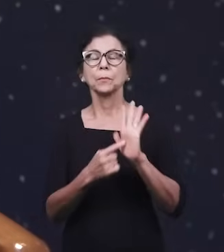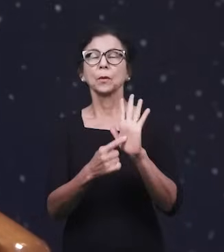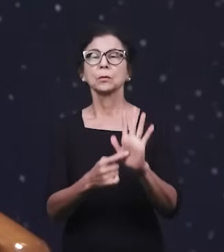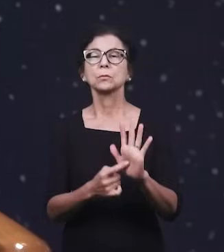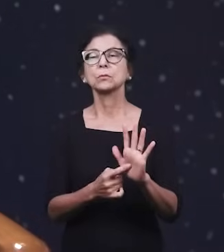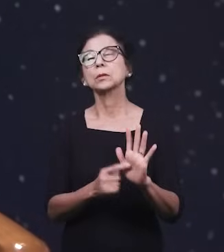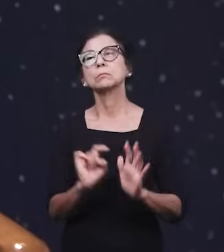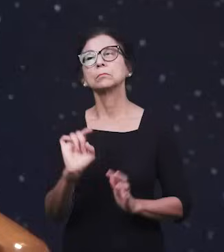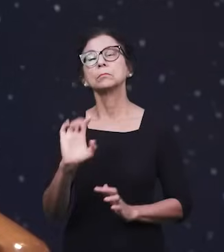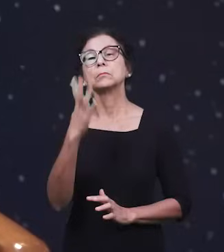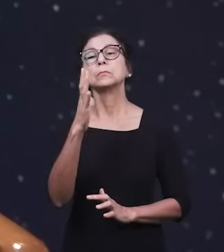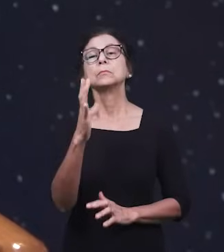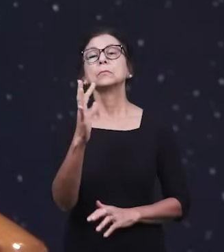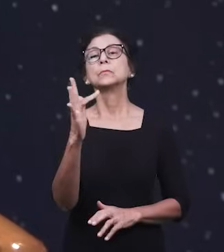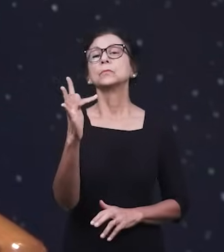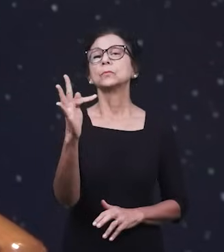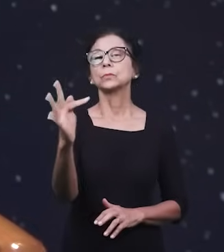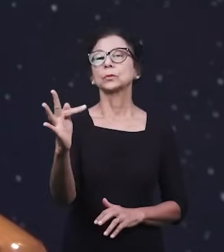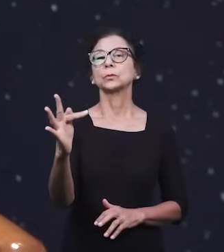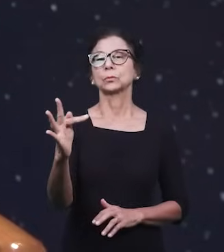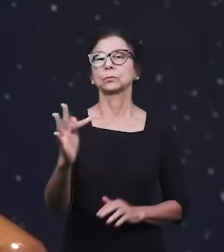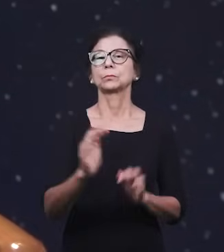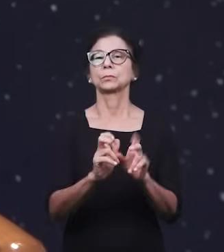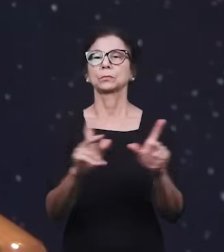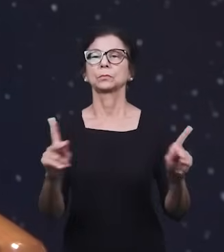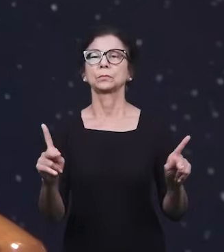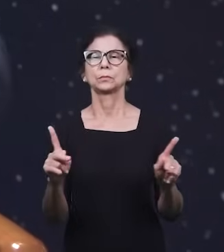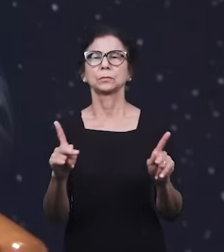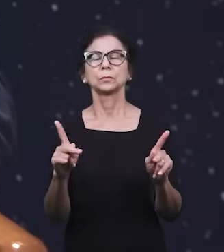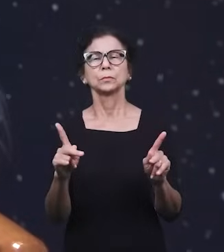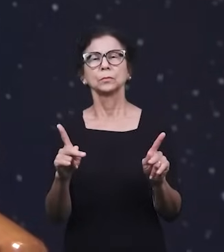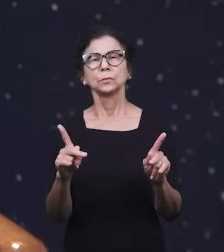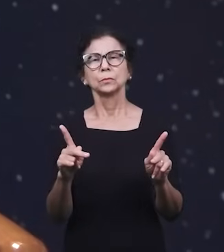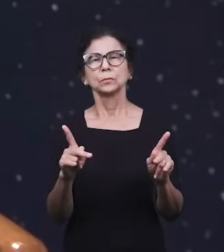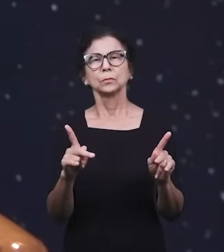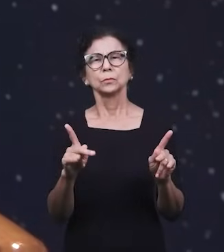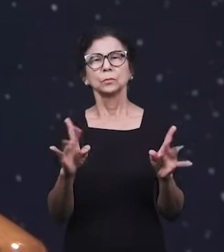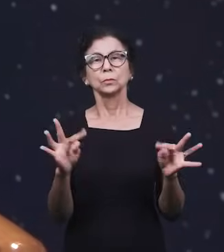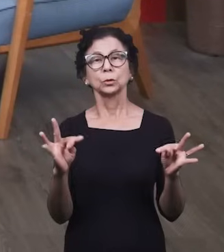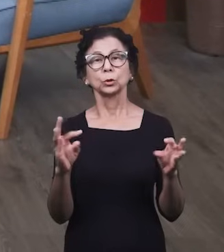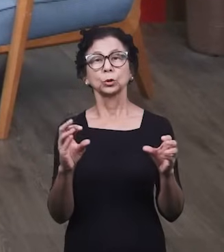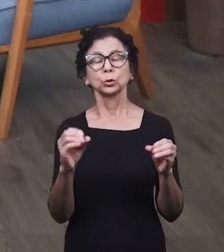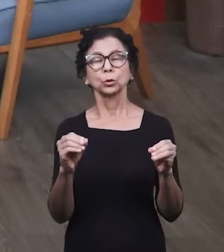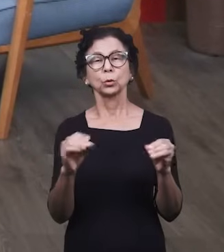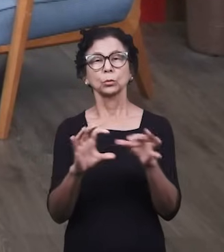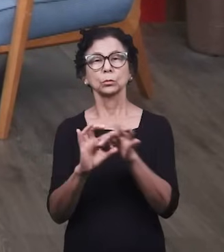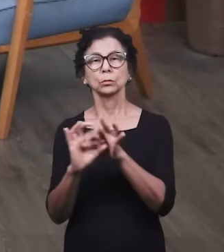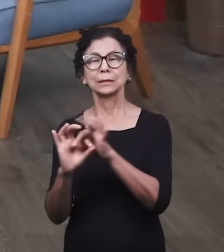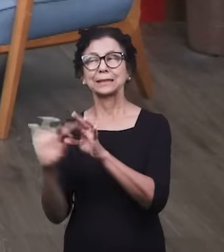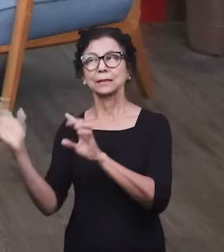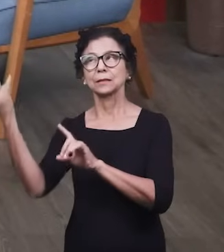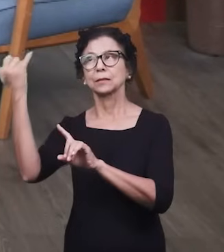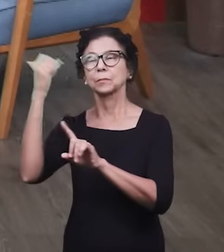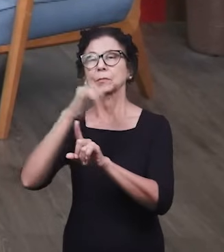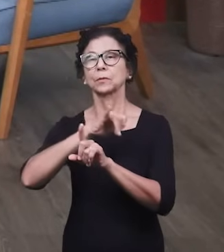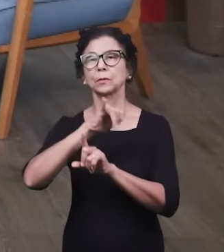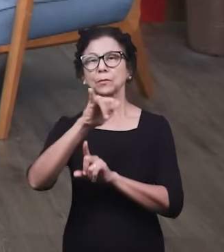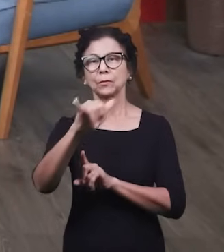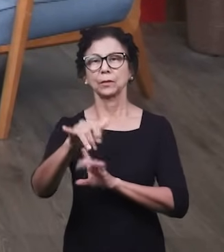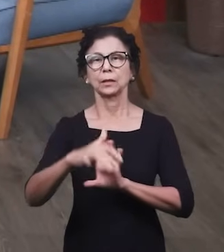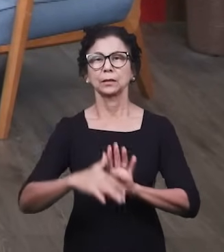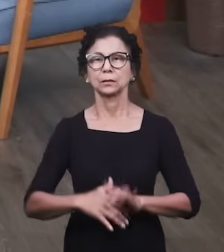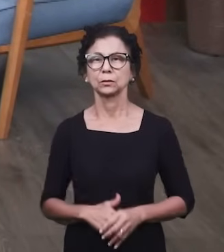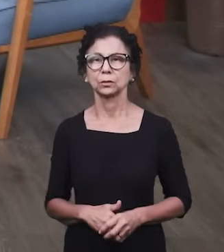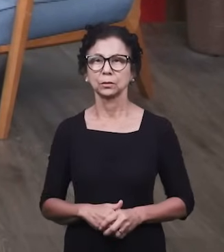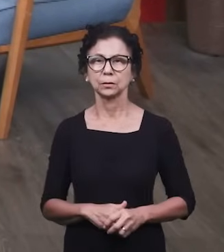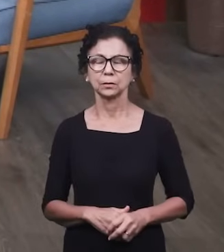seja, um livro essencialmente profético. Você quer, me permita, Josias, Claro. só assim, como